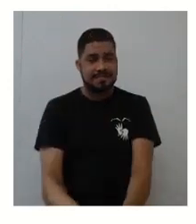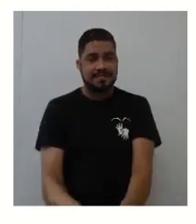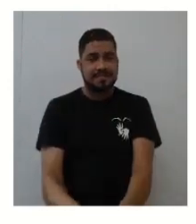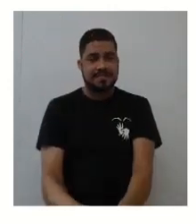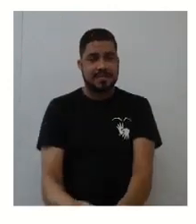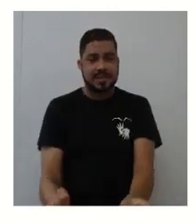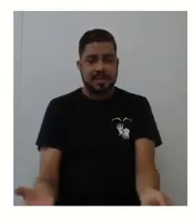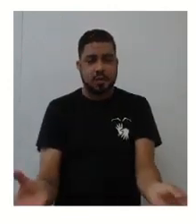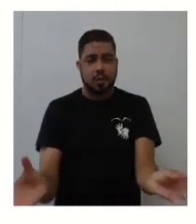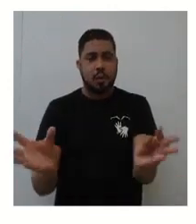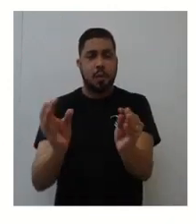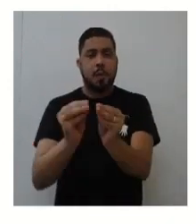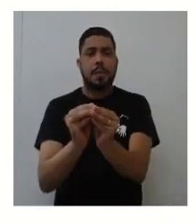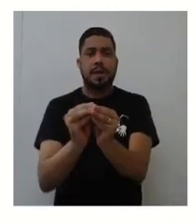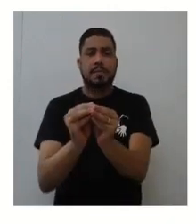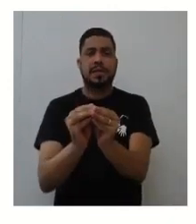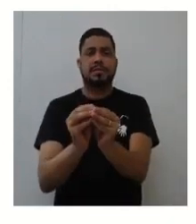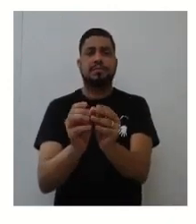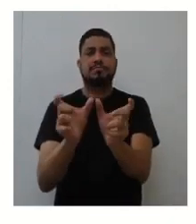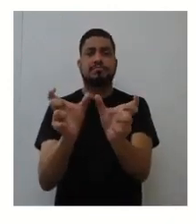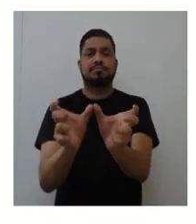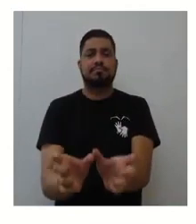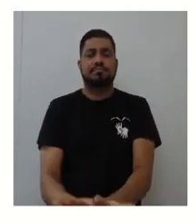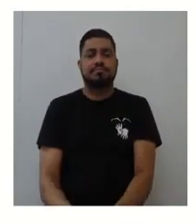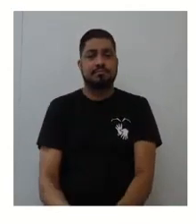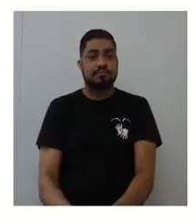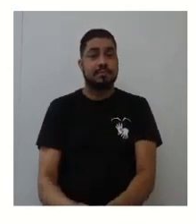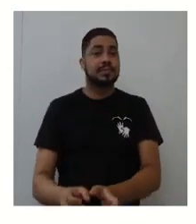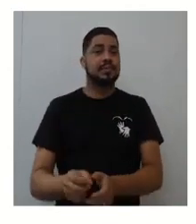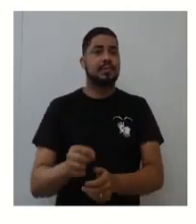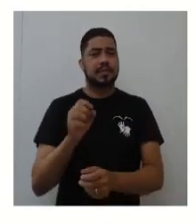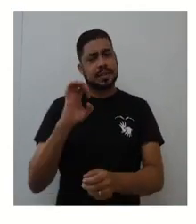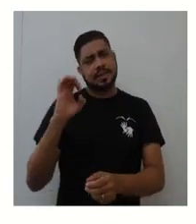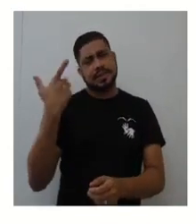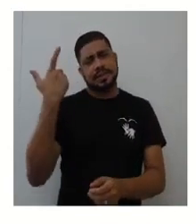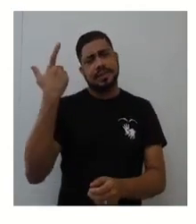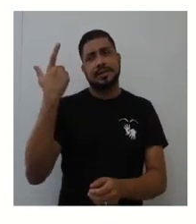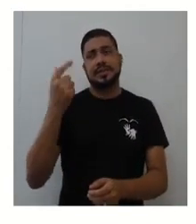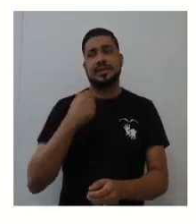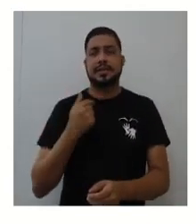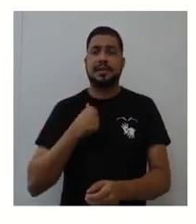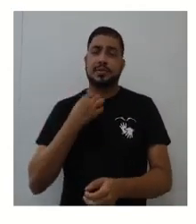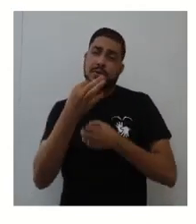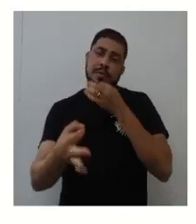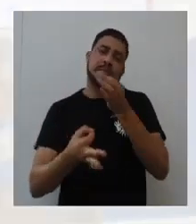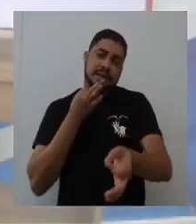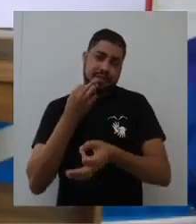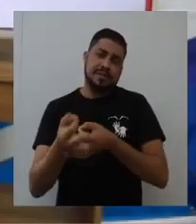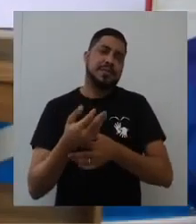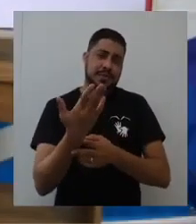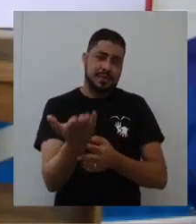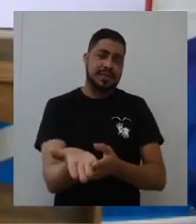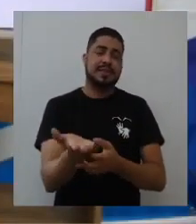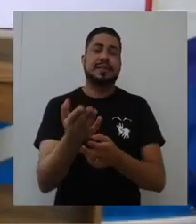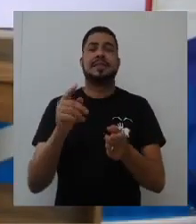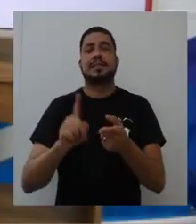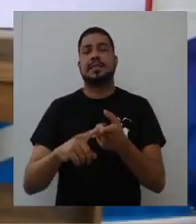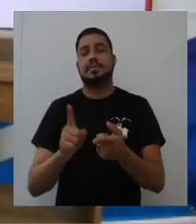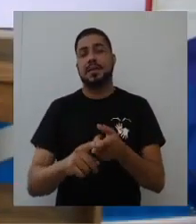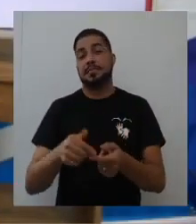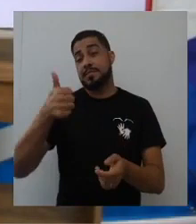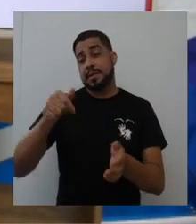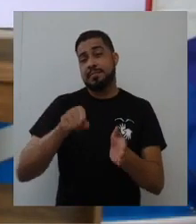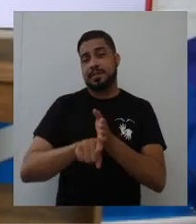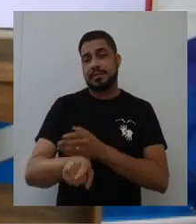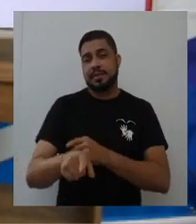se complementam? Olha só, obviamente que aqui eu vou dar sugestões para vocês, sobretudo para a primeira pergunta